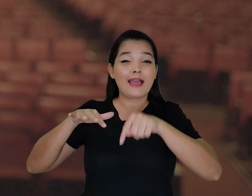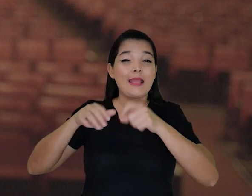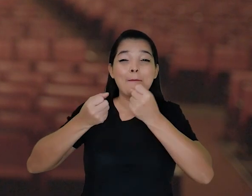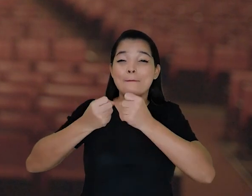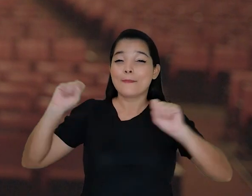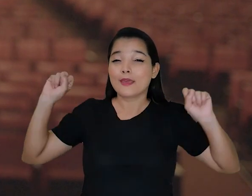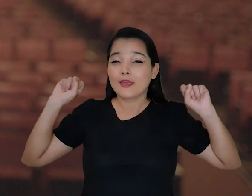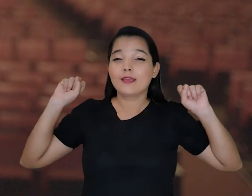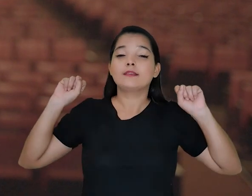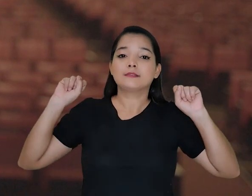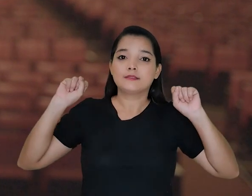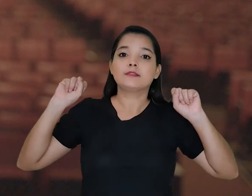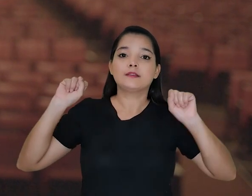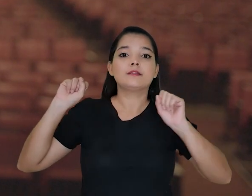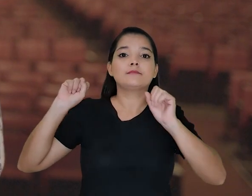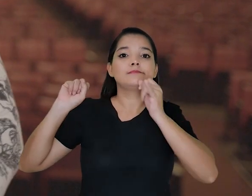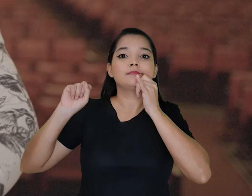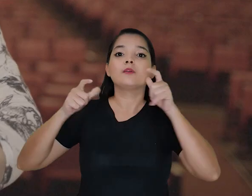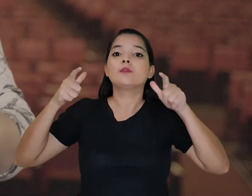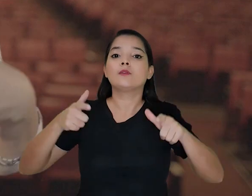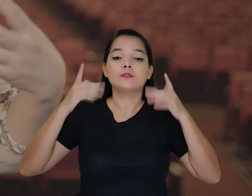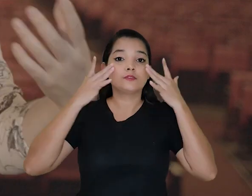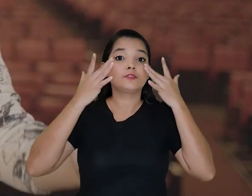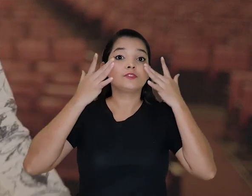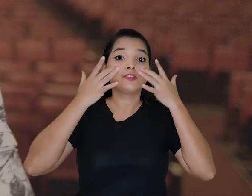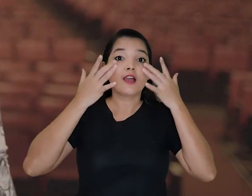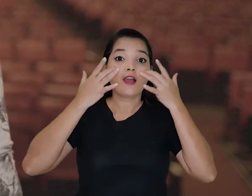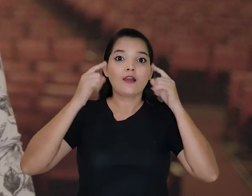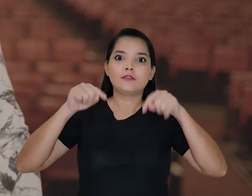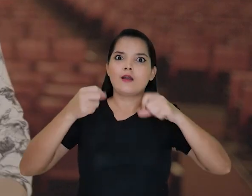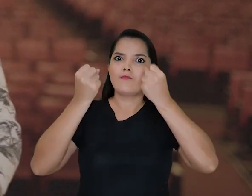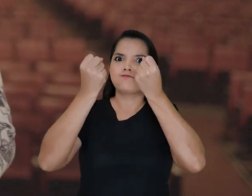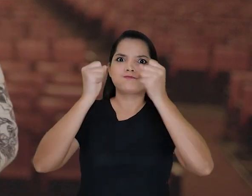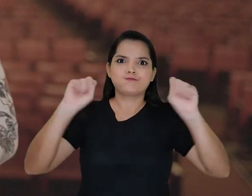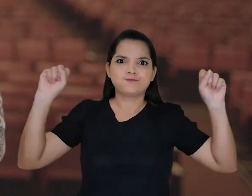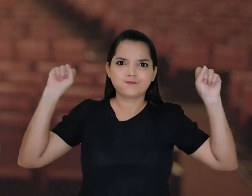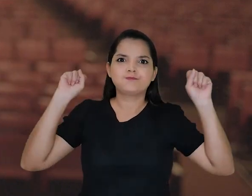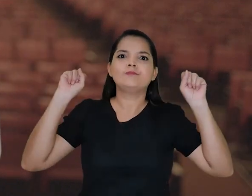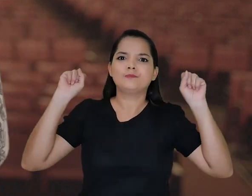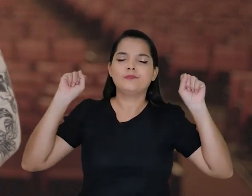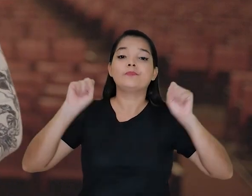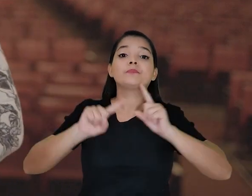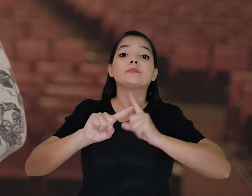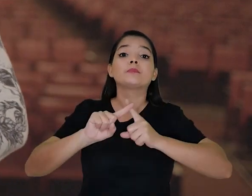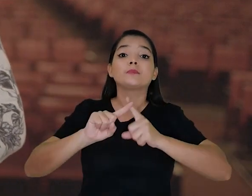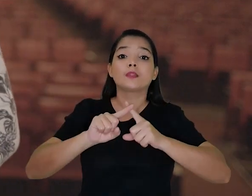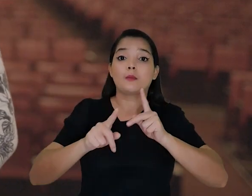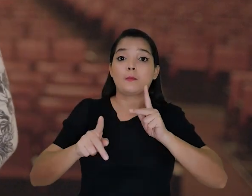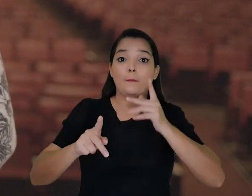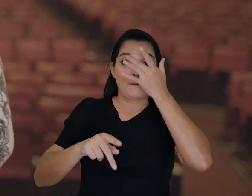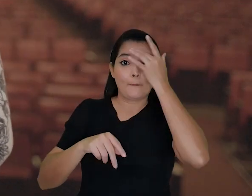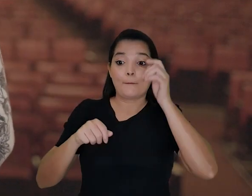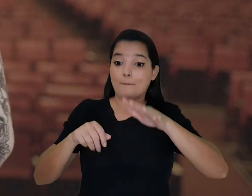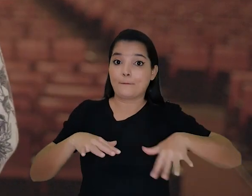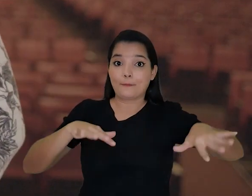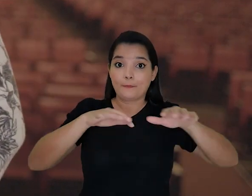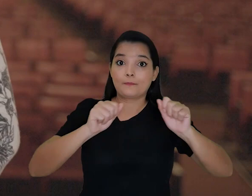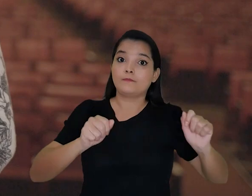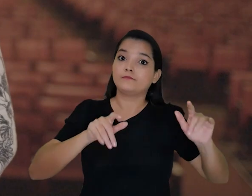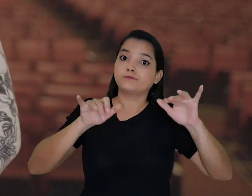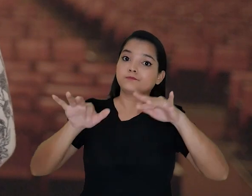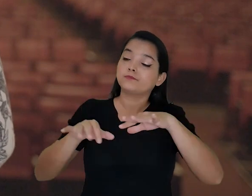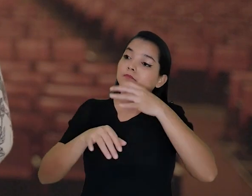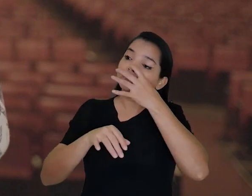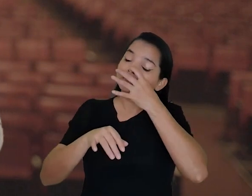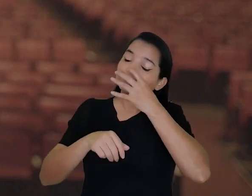imensa com teatros cada vez maiores porque o público ele vai descobrir Então